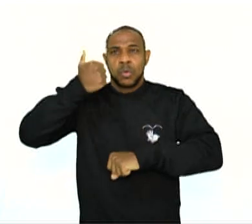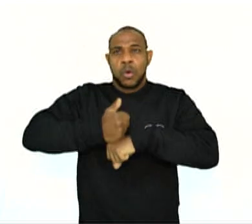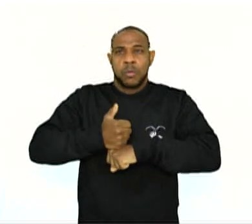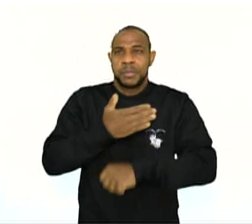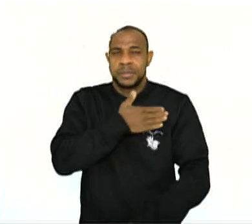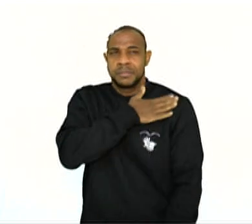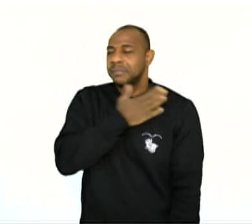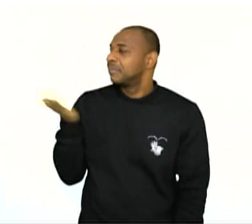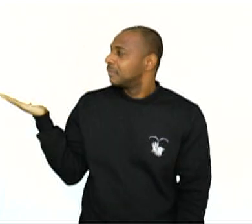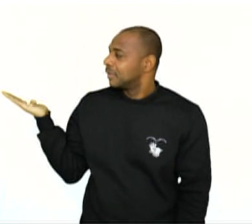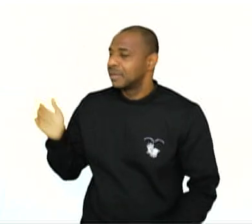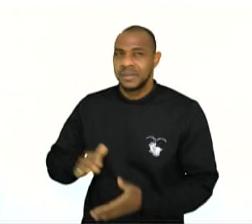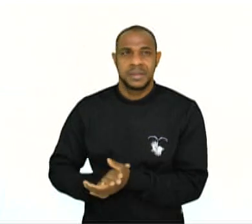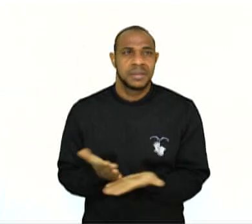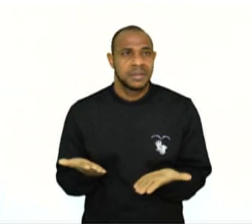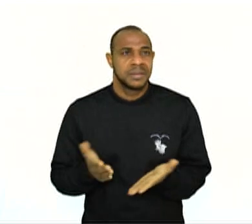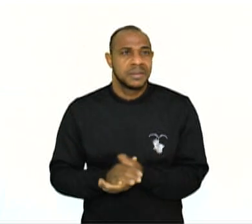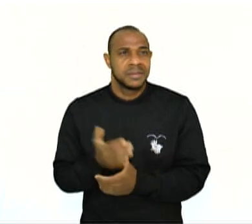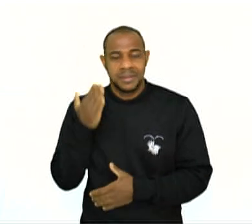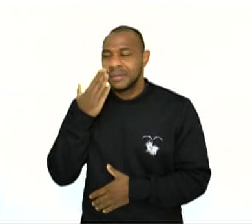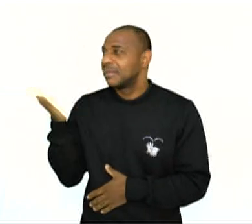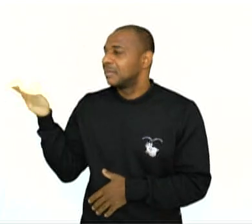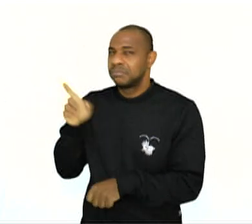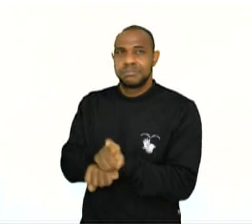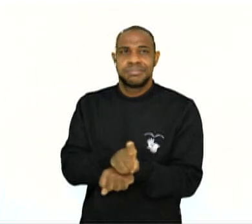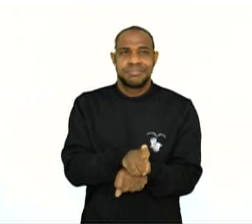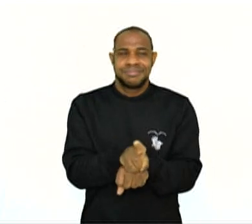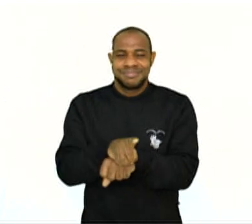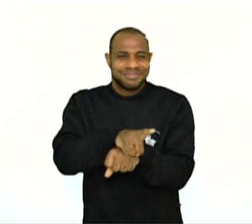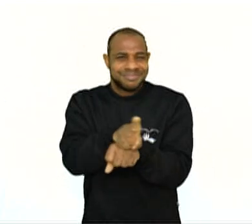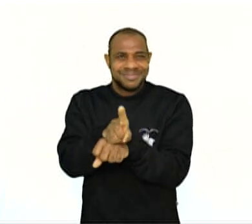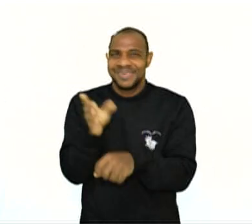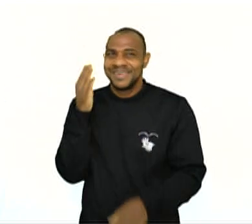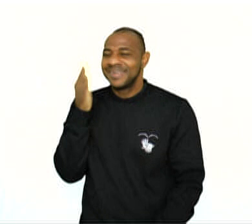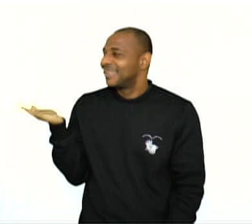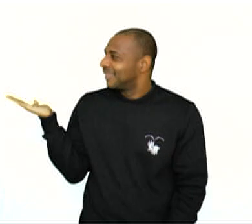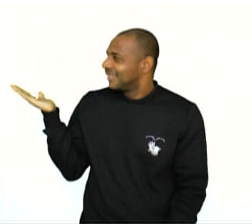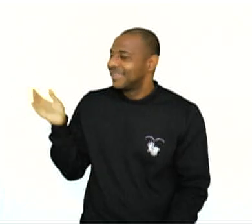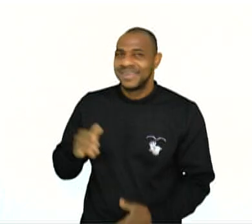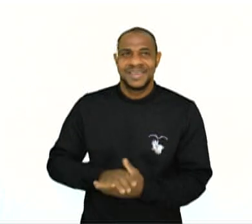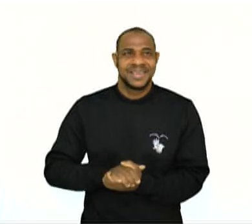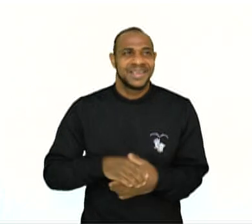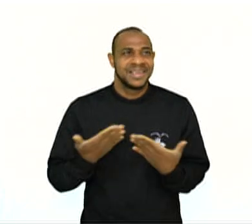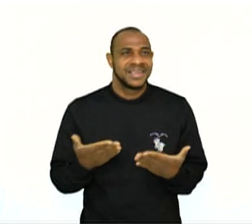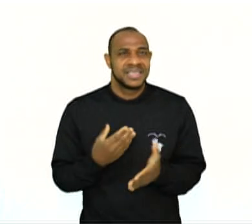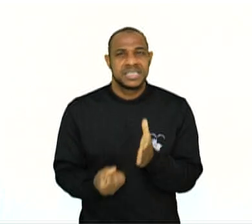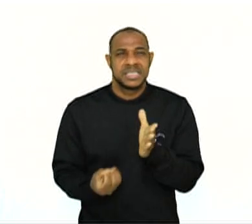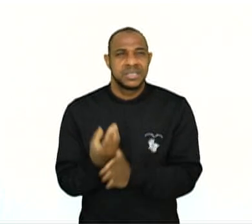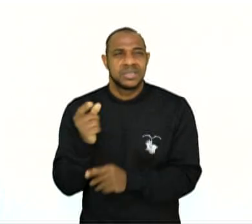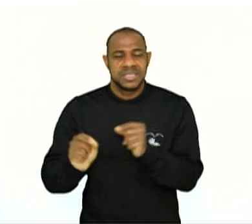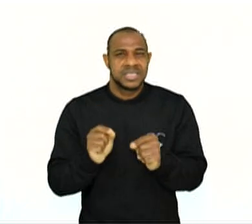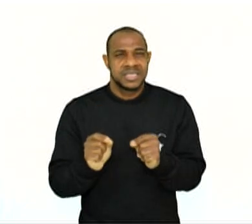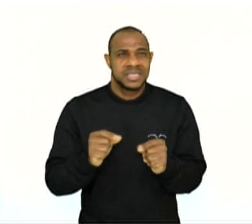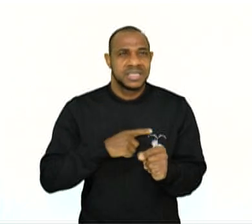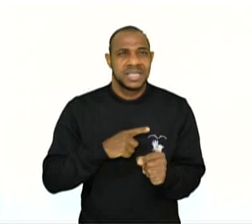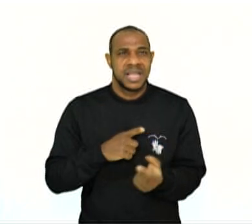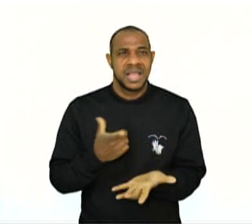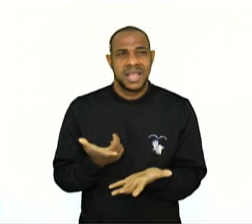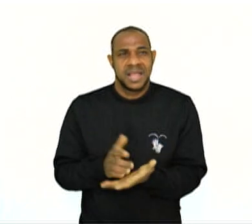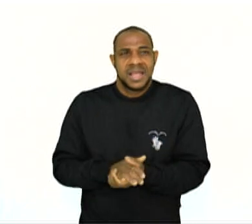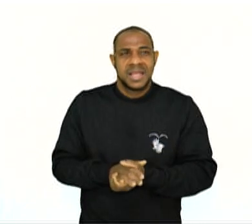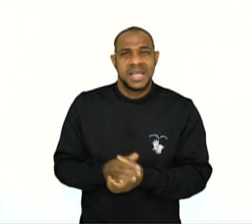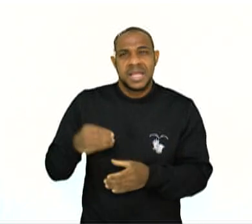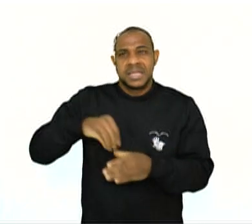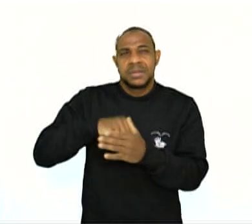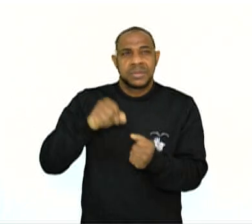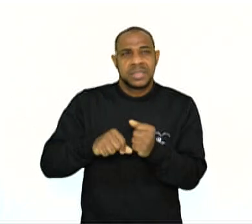desenvolve durante a deposição do João Goulart, né, um ato institucional que cria as condições legais